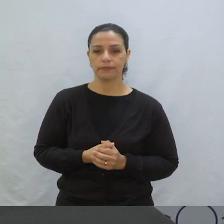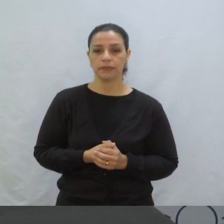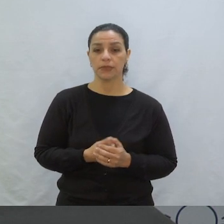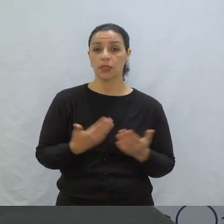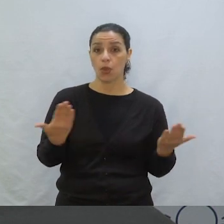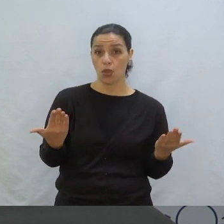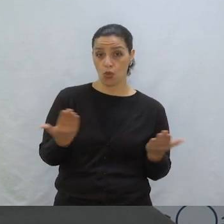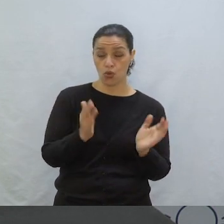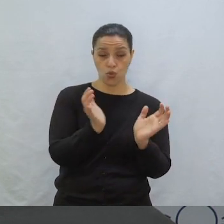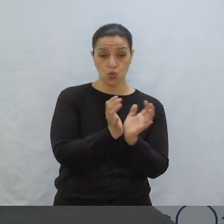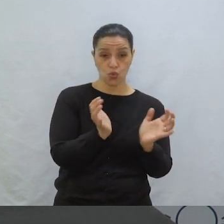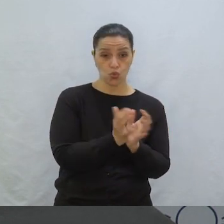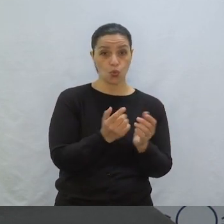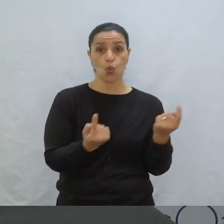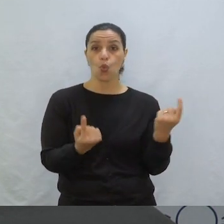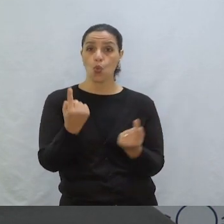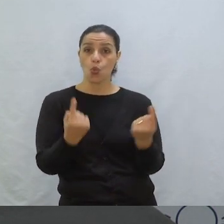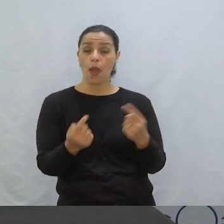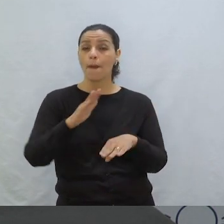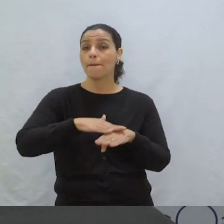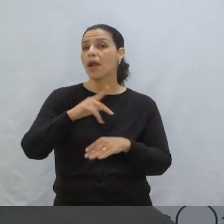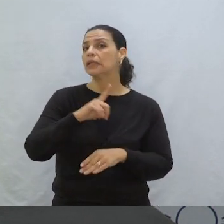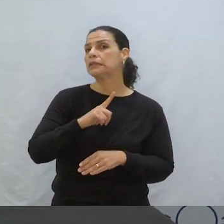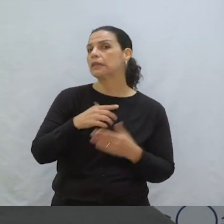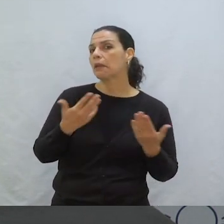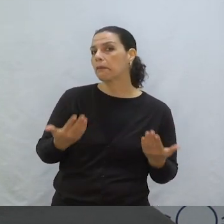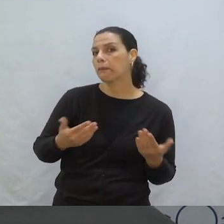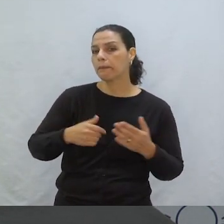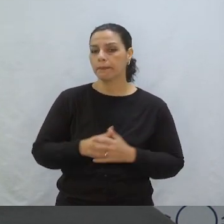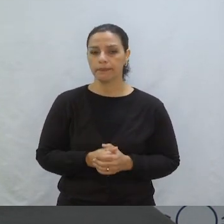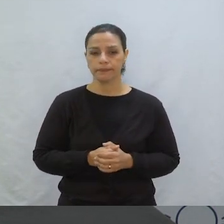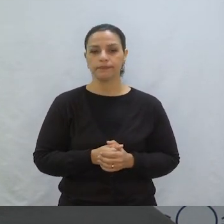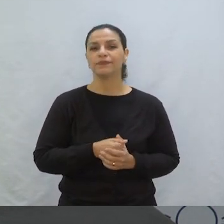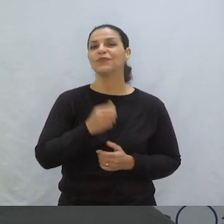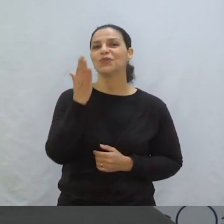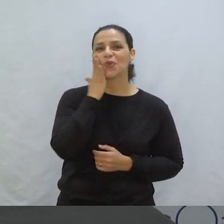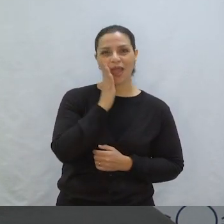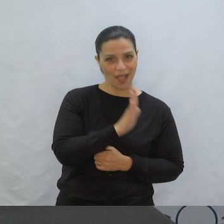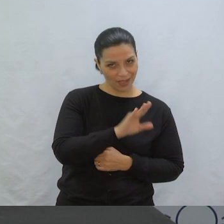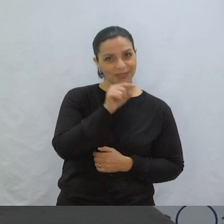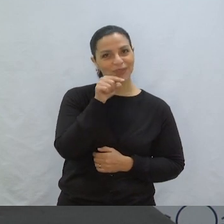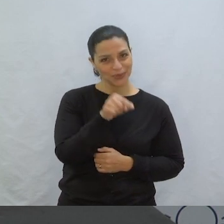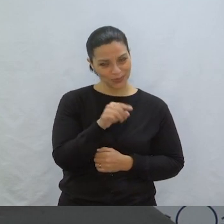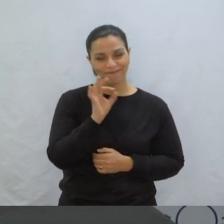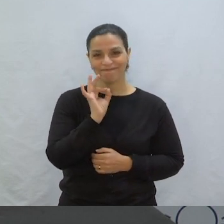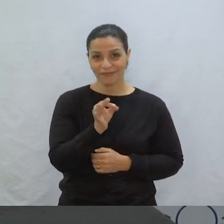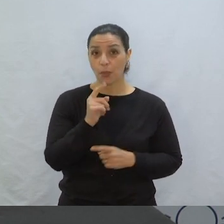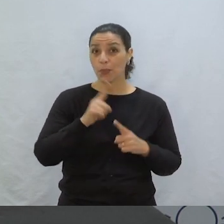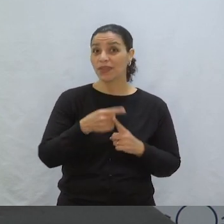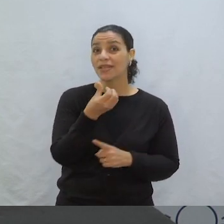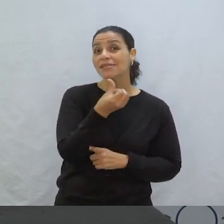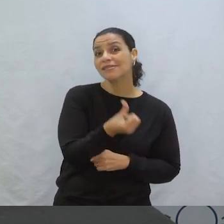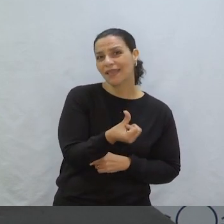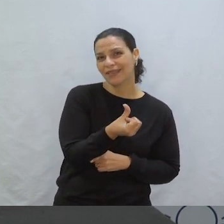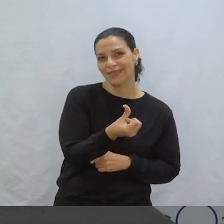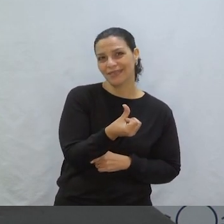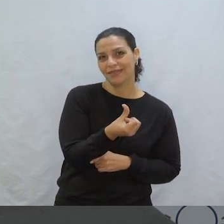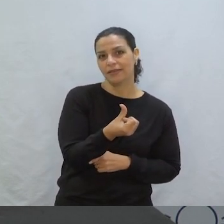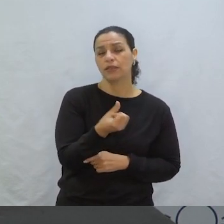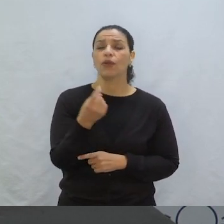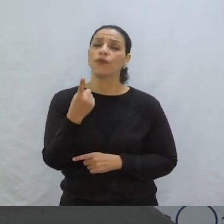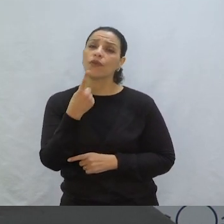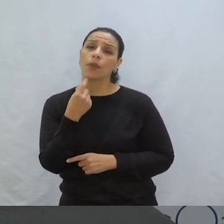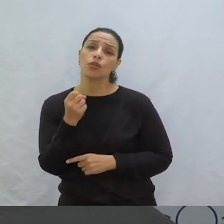1, 2, 3. Então, qual dos grupos tem mais meias? O grupo azul, né? Porque tem